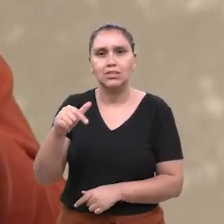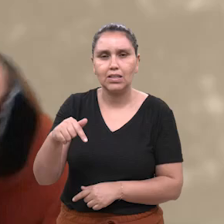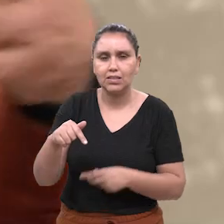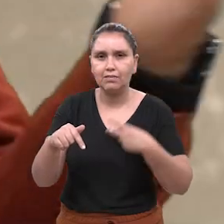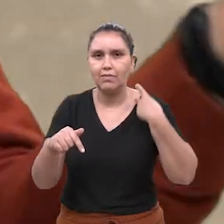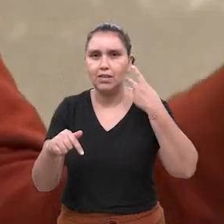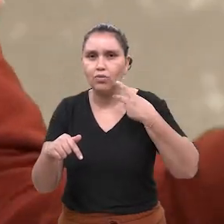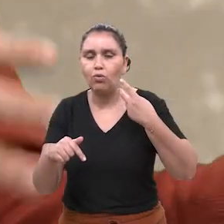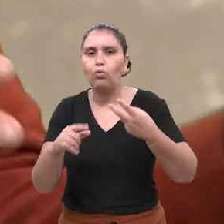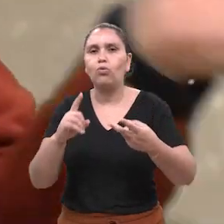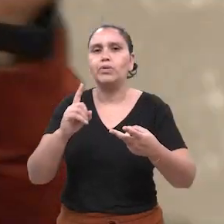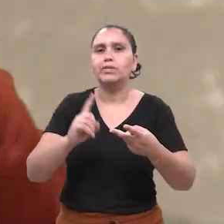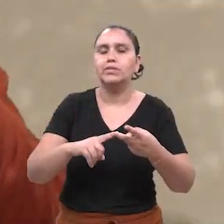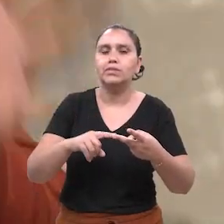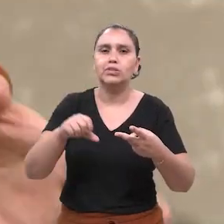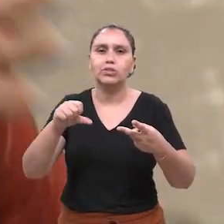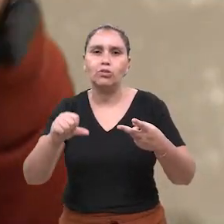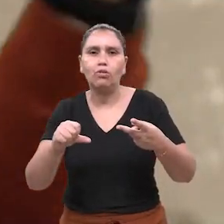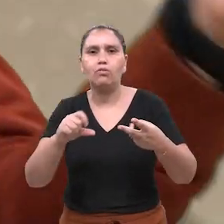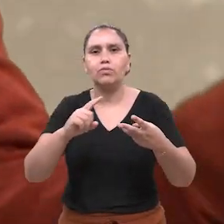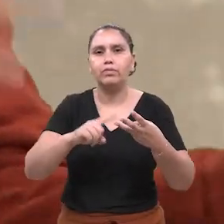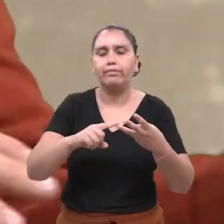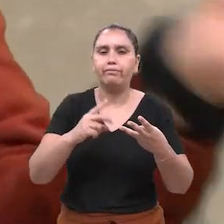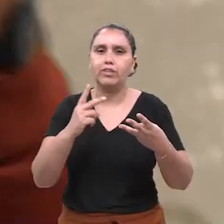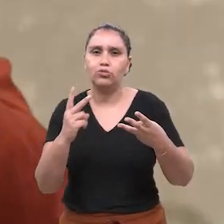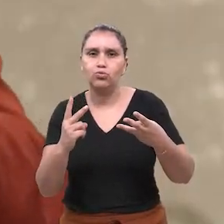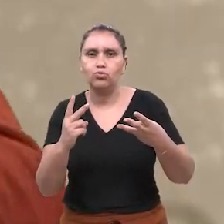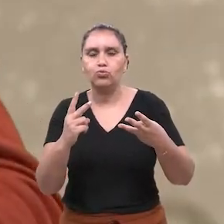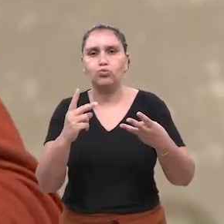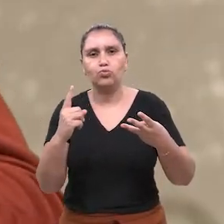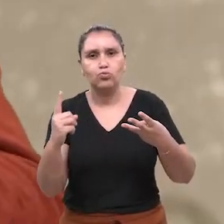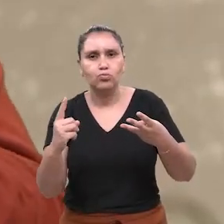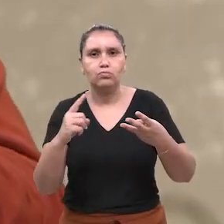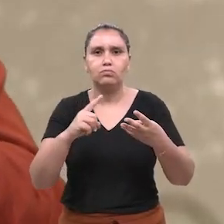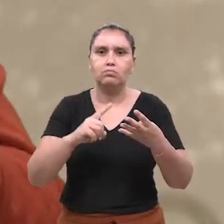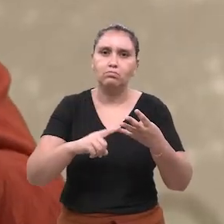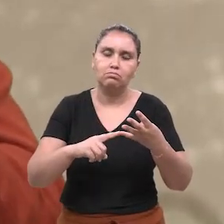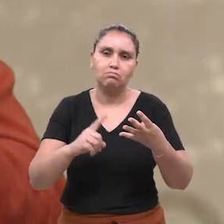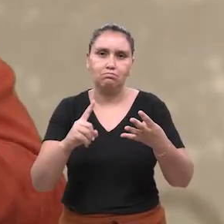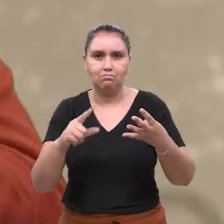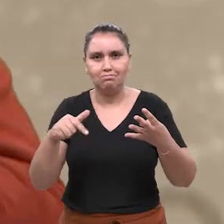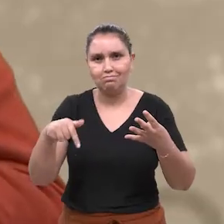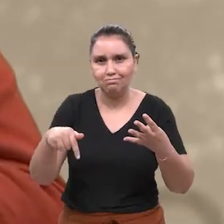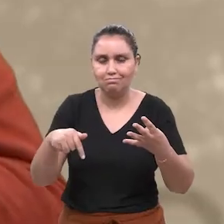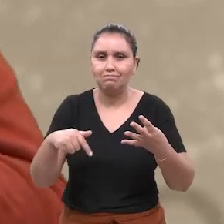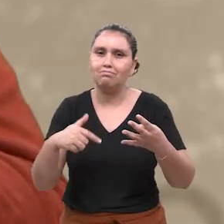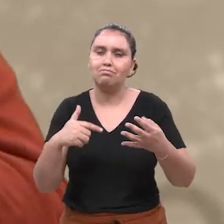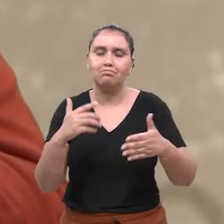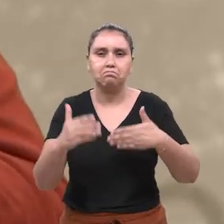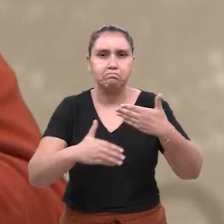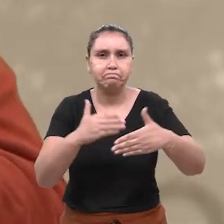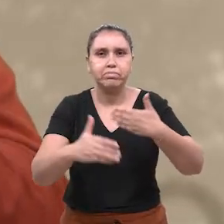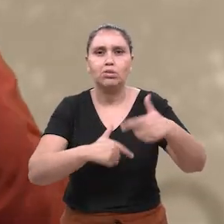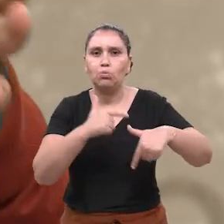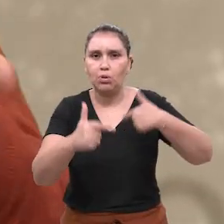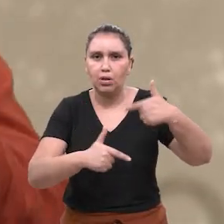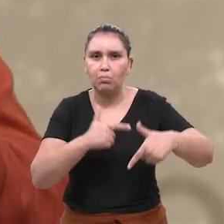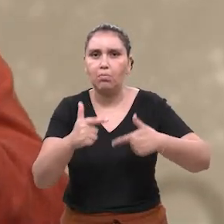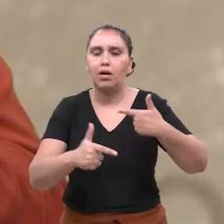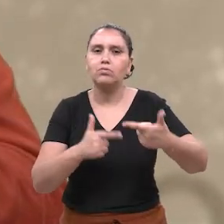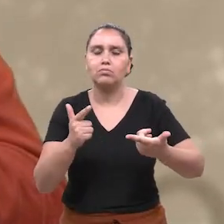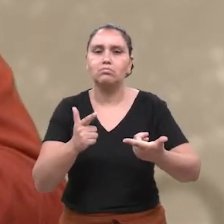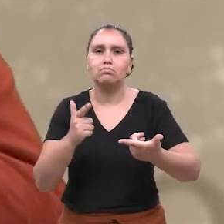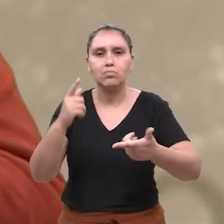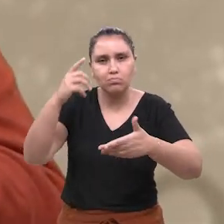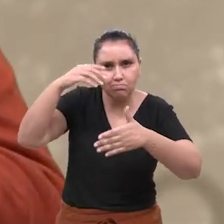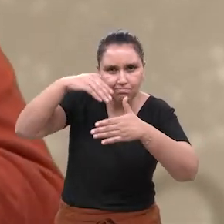17 vereadores, na época 9, depois 21, depois 10, depois 17, mas o trabalho dos vereadores que já passaram por